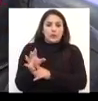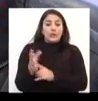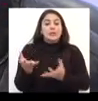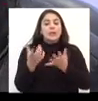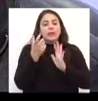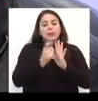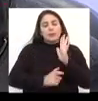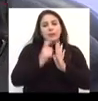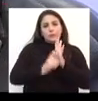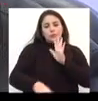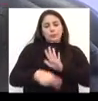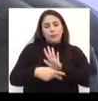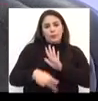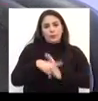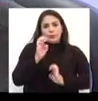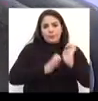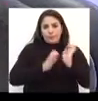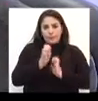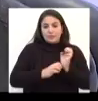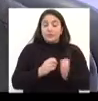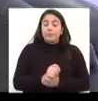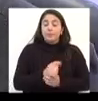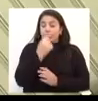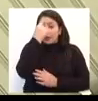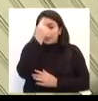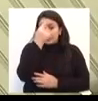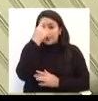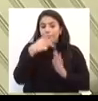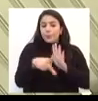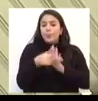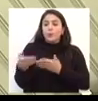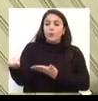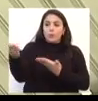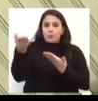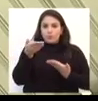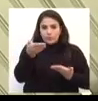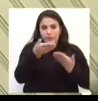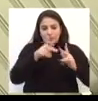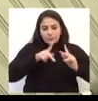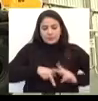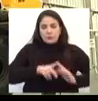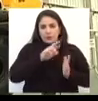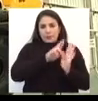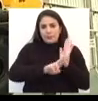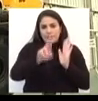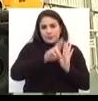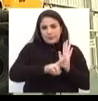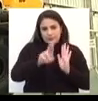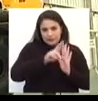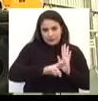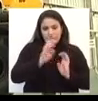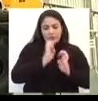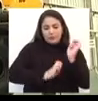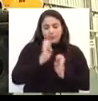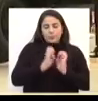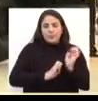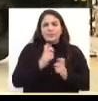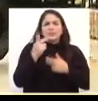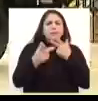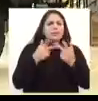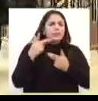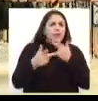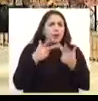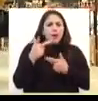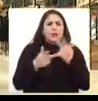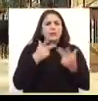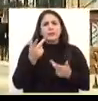dados atualizados sobre a situação da empresa. Uma das ideias é de convidar os representantes da multinacional